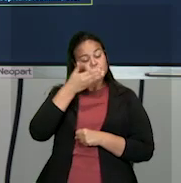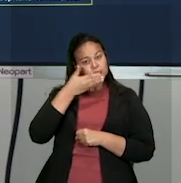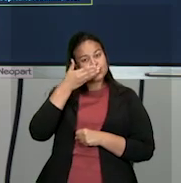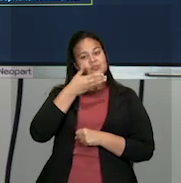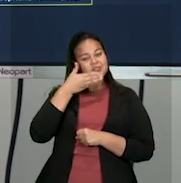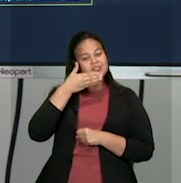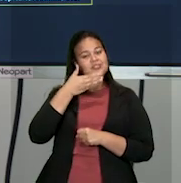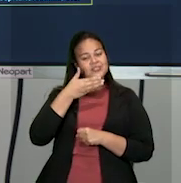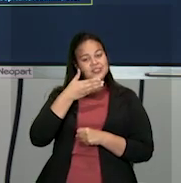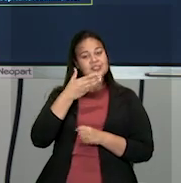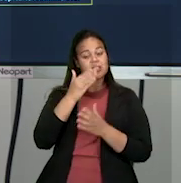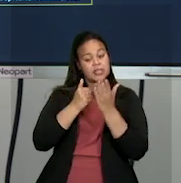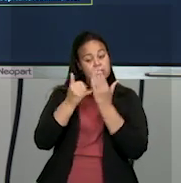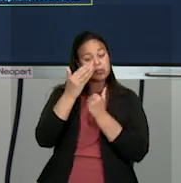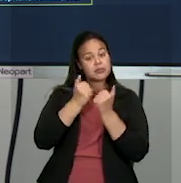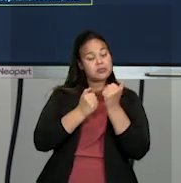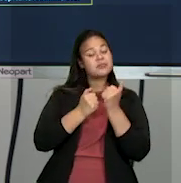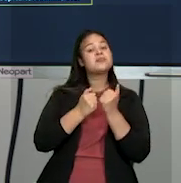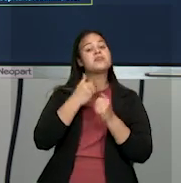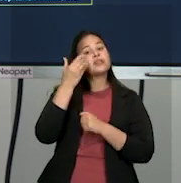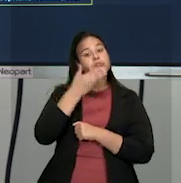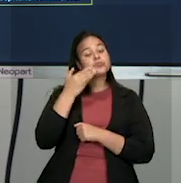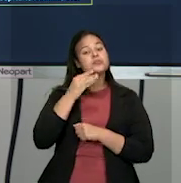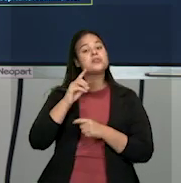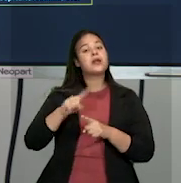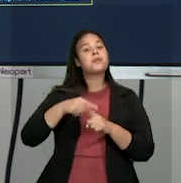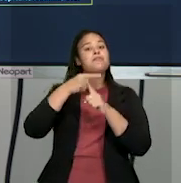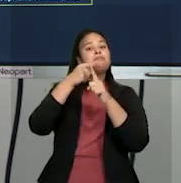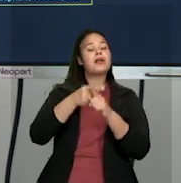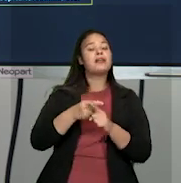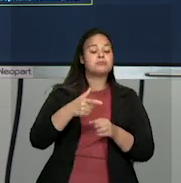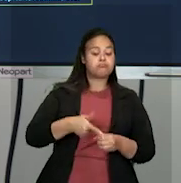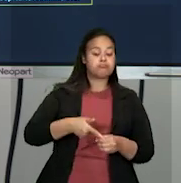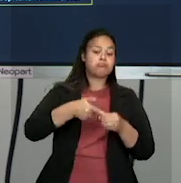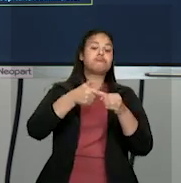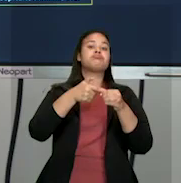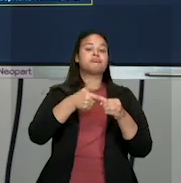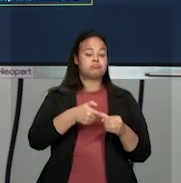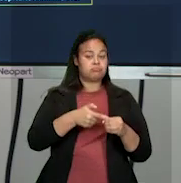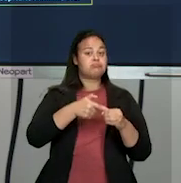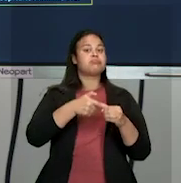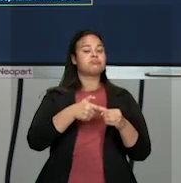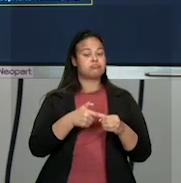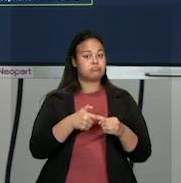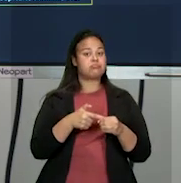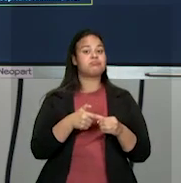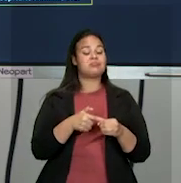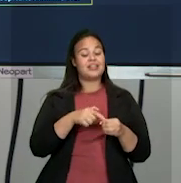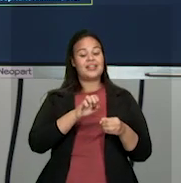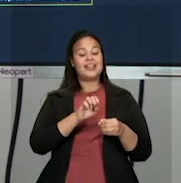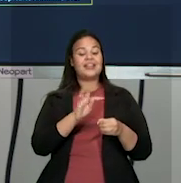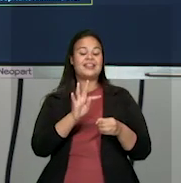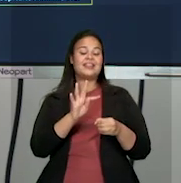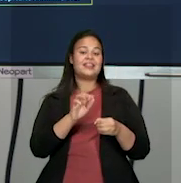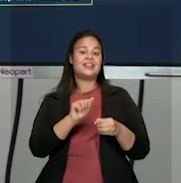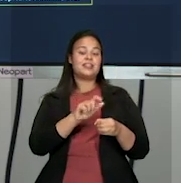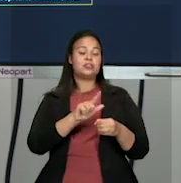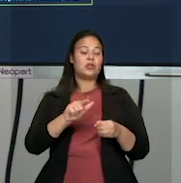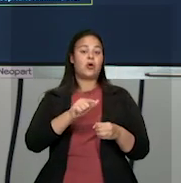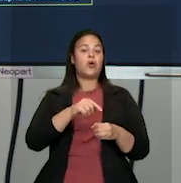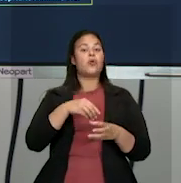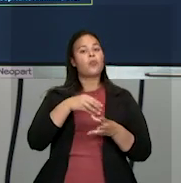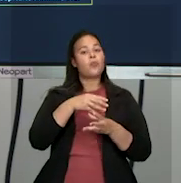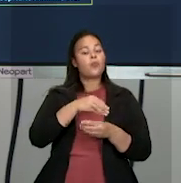produzir o alimento, açúcar, também produz combustível, né? Produz o etanol, o álcool,